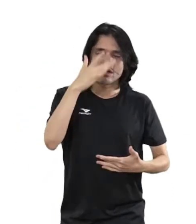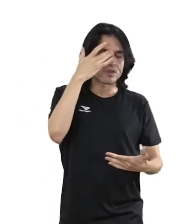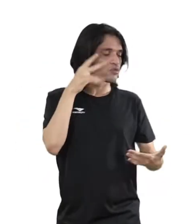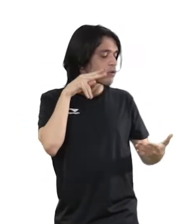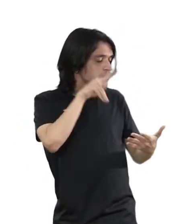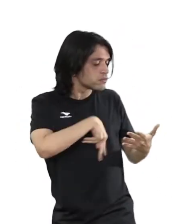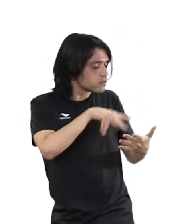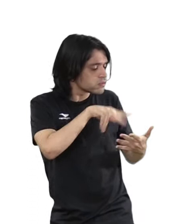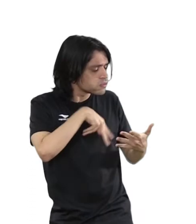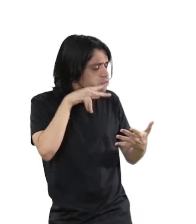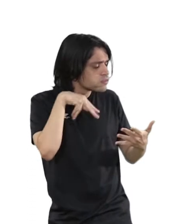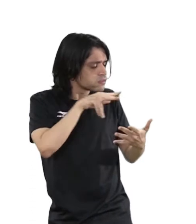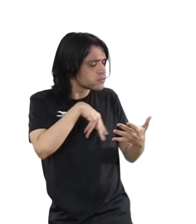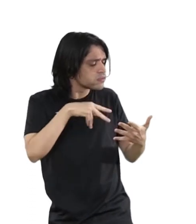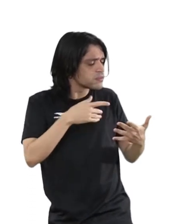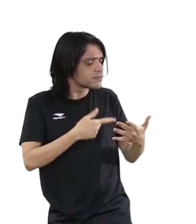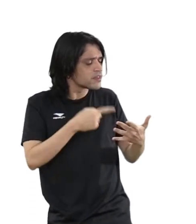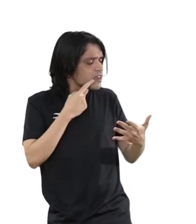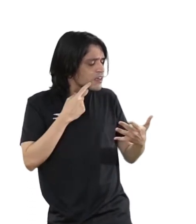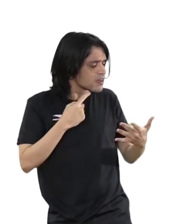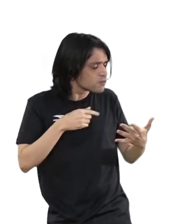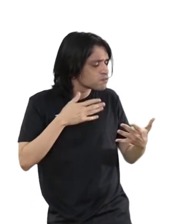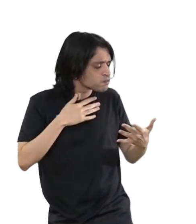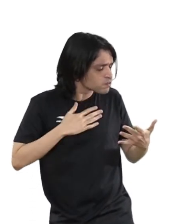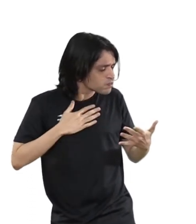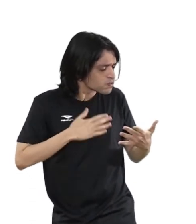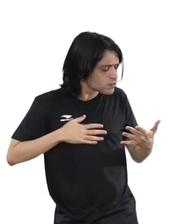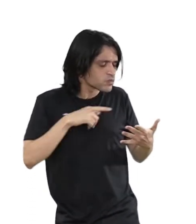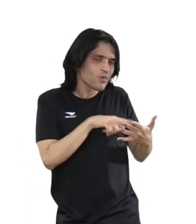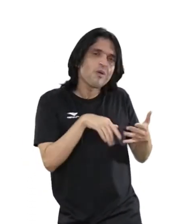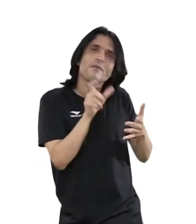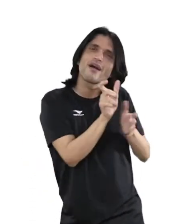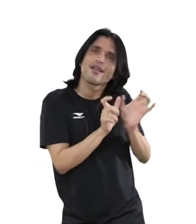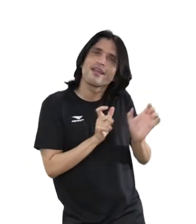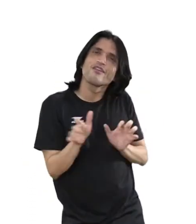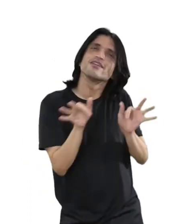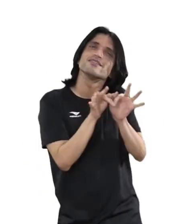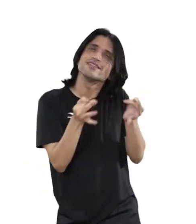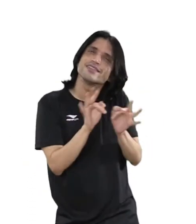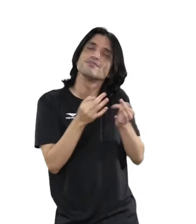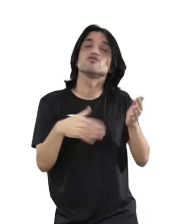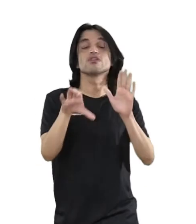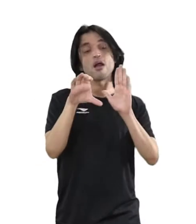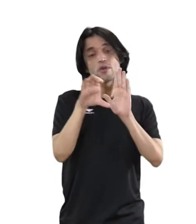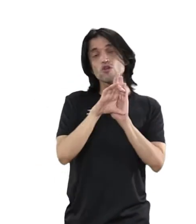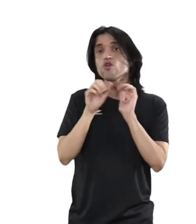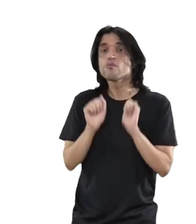cuja maior parte dos capítulos podem ser lidos fora da sua sequência. Vocês conhecem o